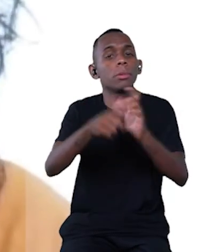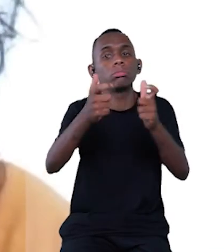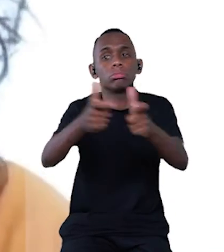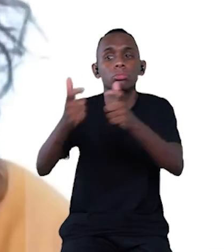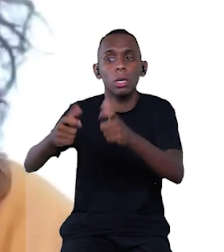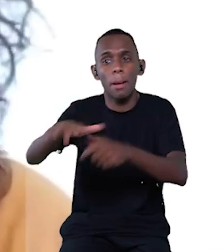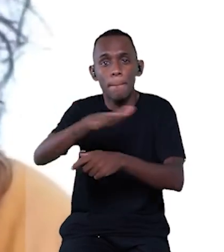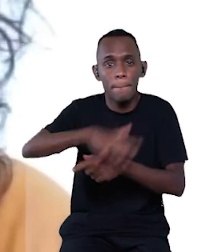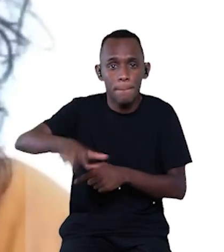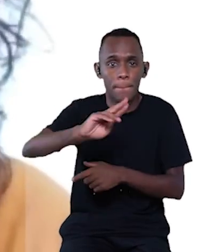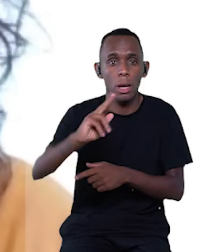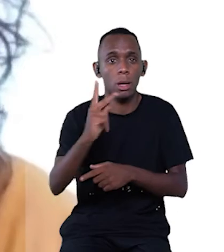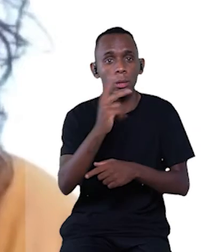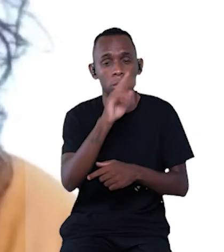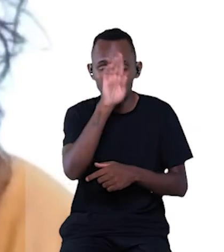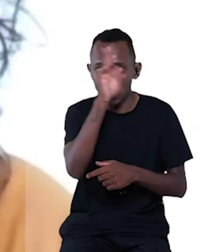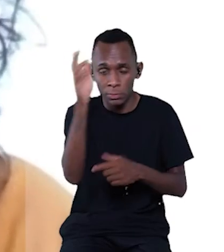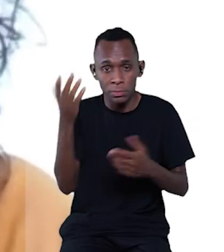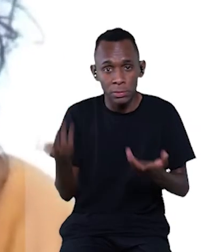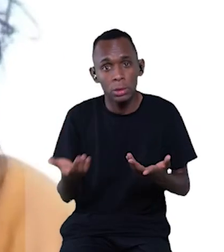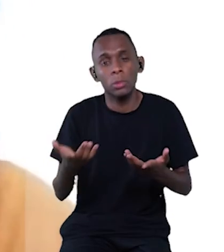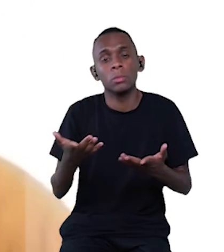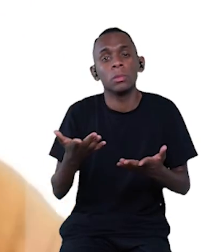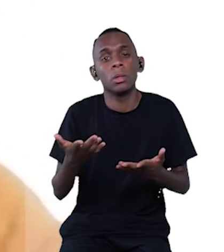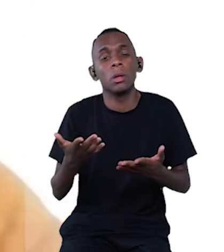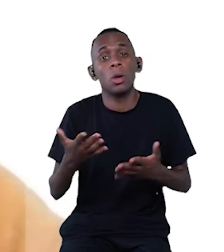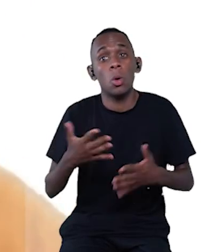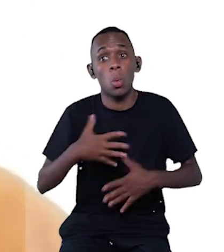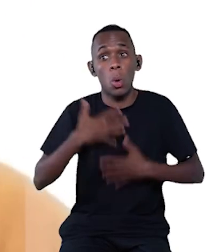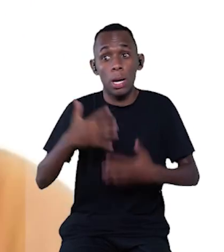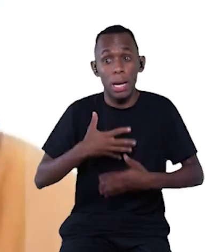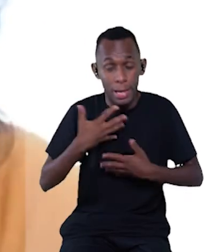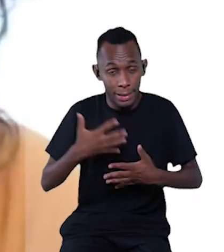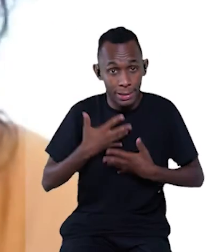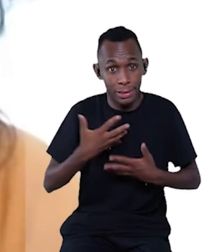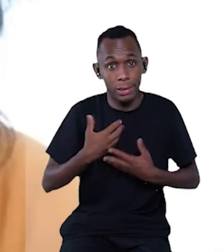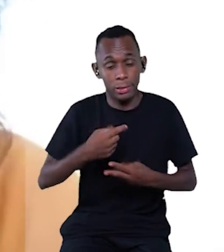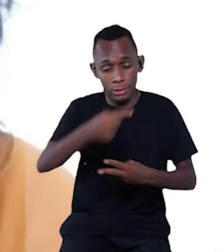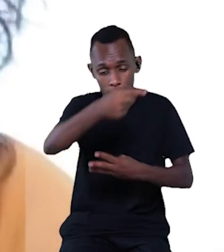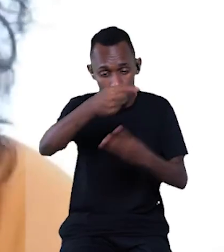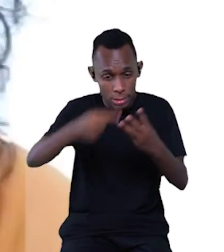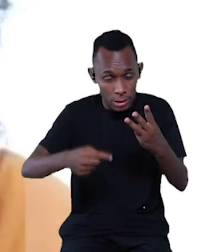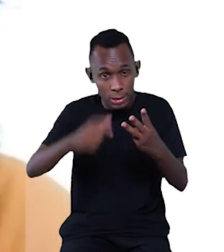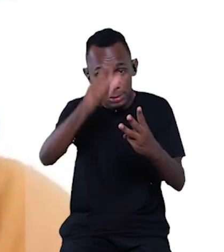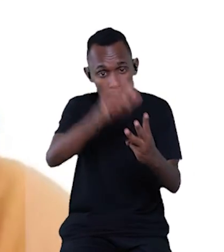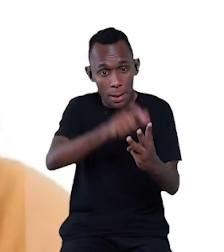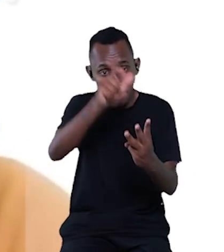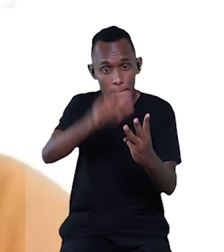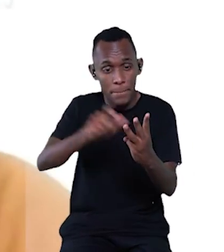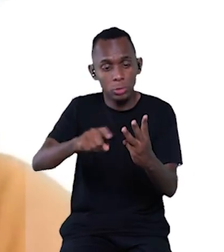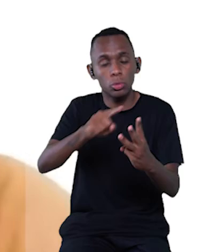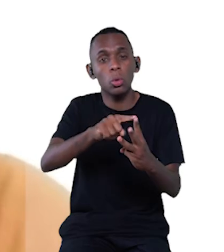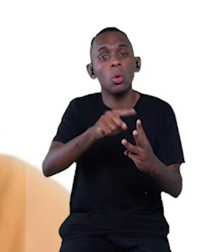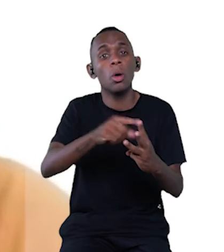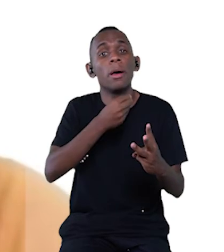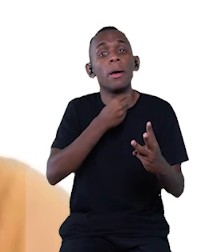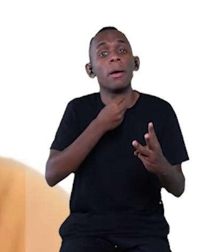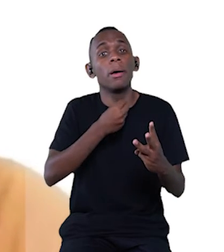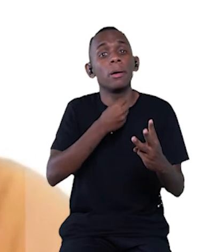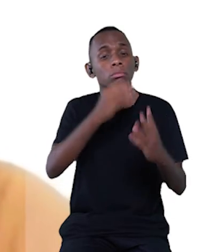também de bairros de Belo Horizonte. E Uma Tendência para a Alegria conta a história são 3 personagens que